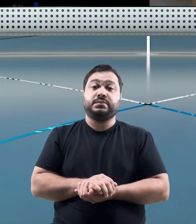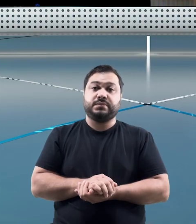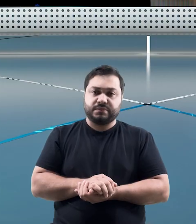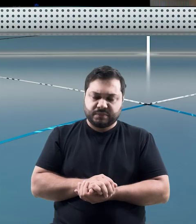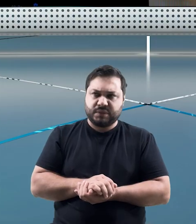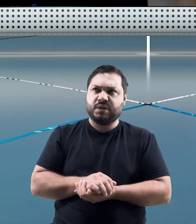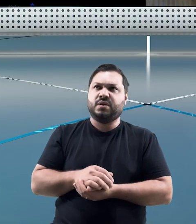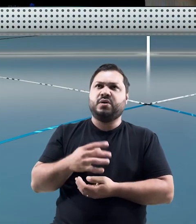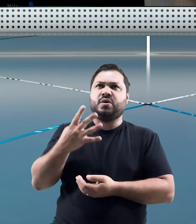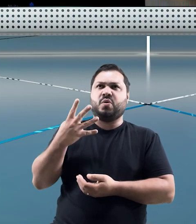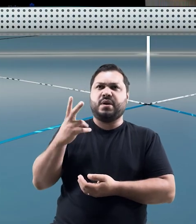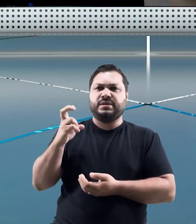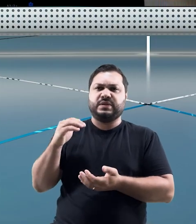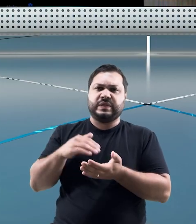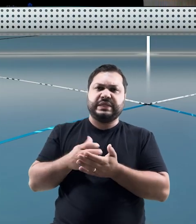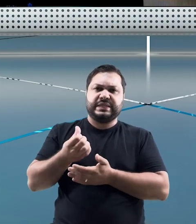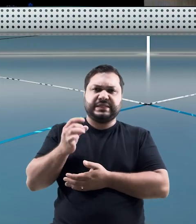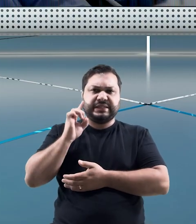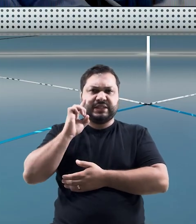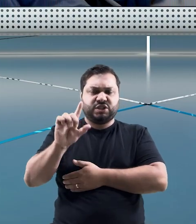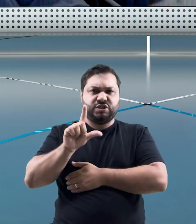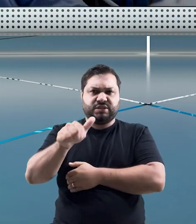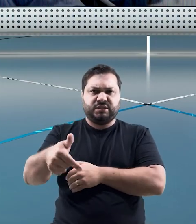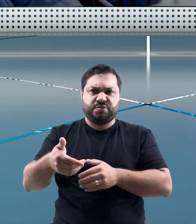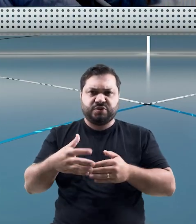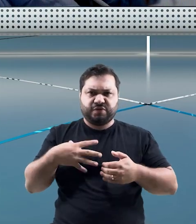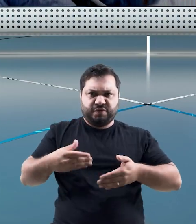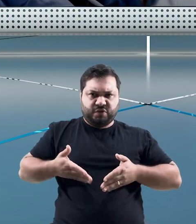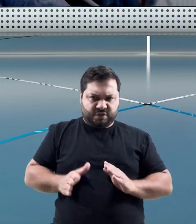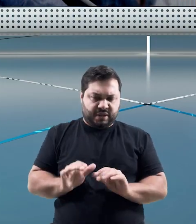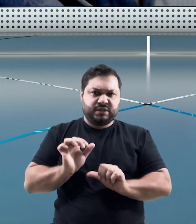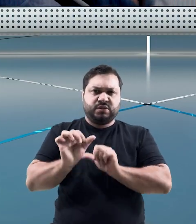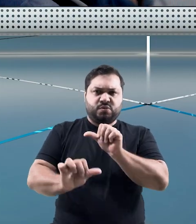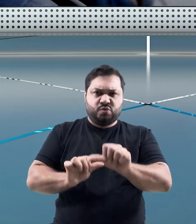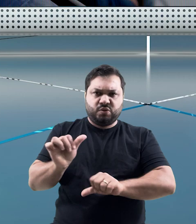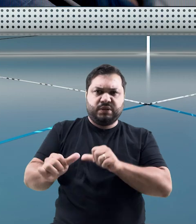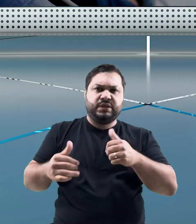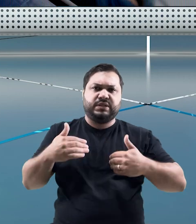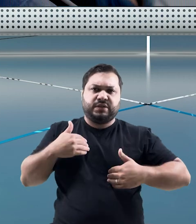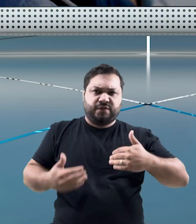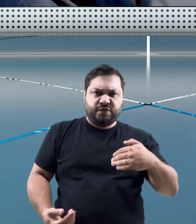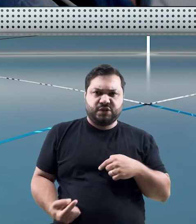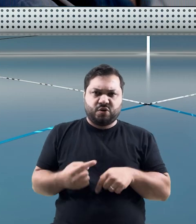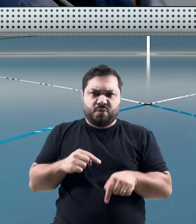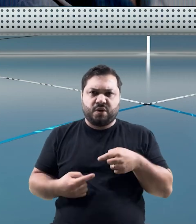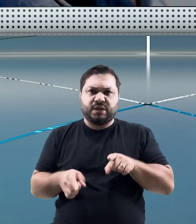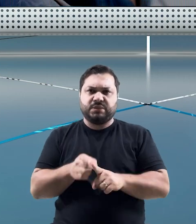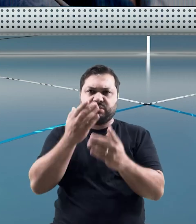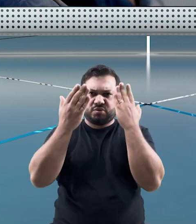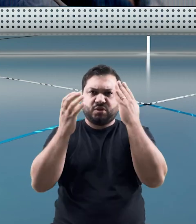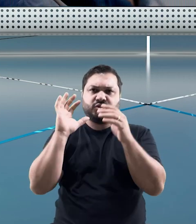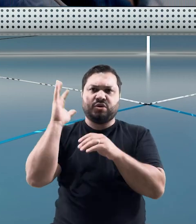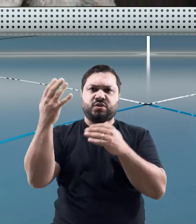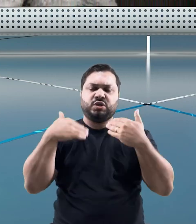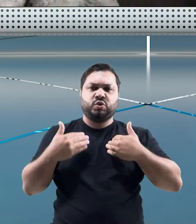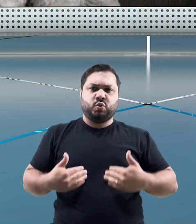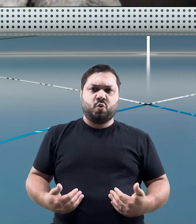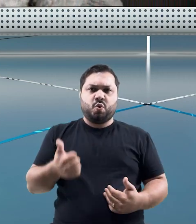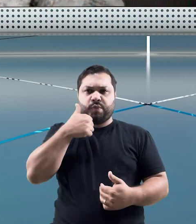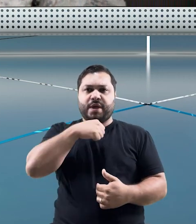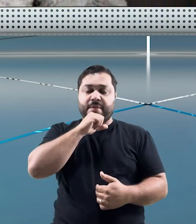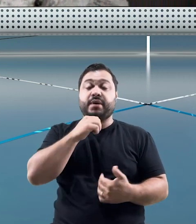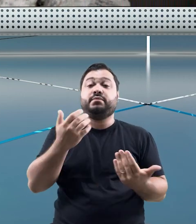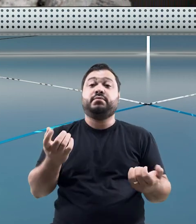Nos primeiros 45 a 60 dias pós-parto, mudanças físicas, hormonais e psicológicas ocorrem no corpo da